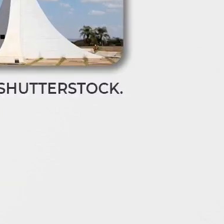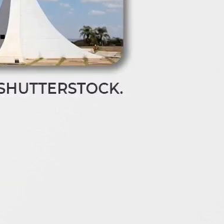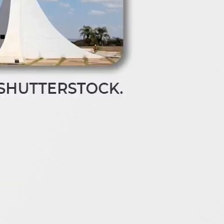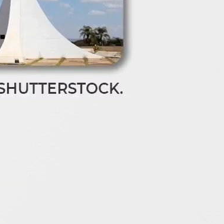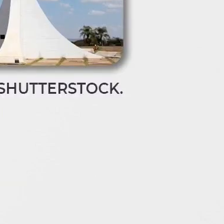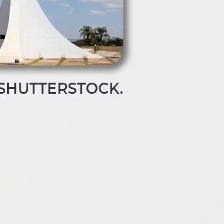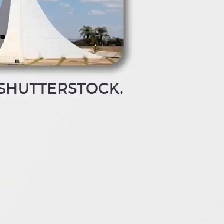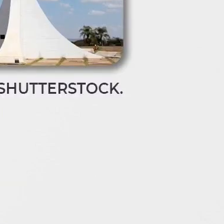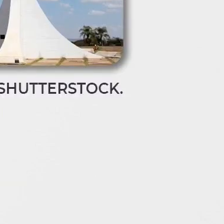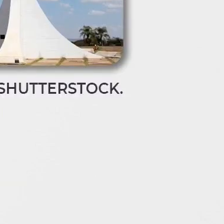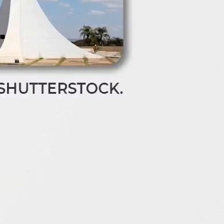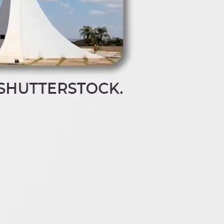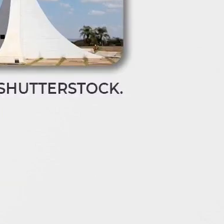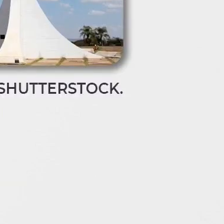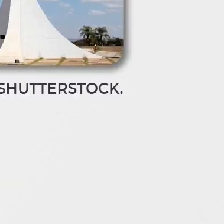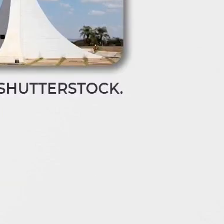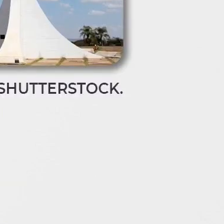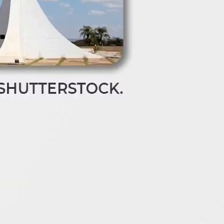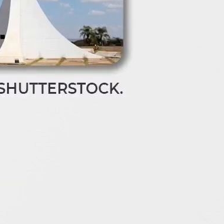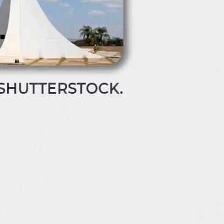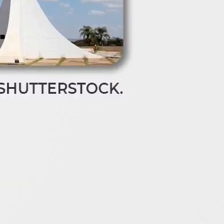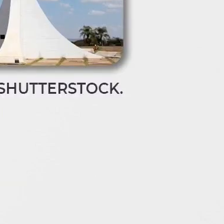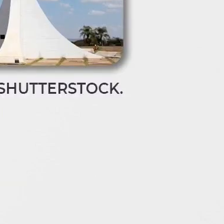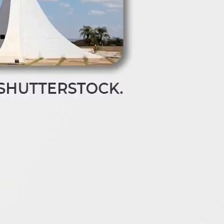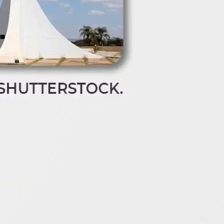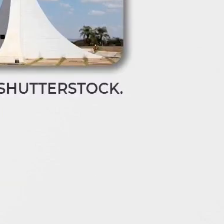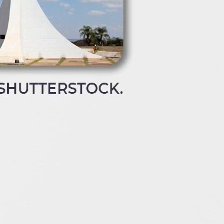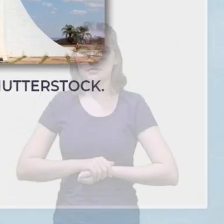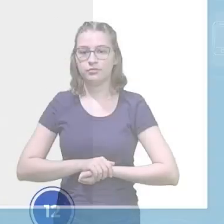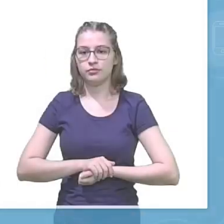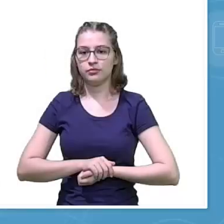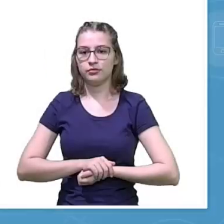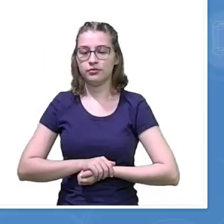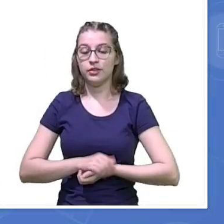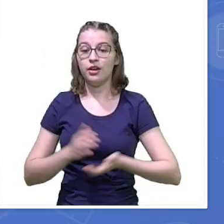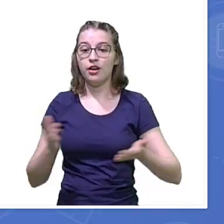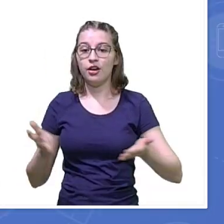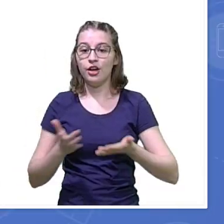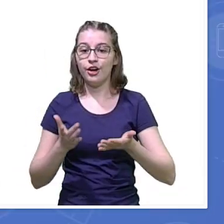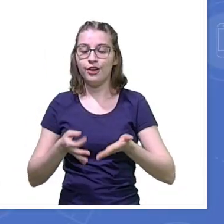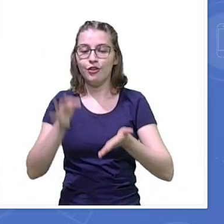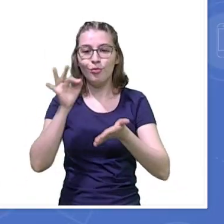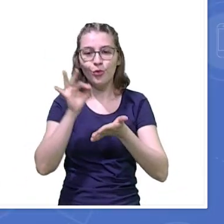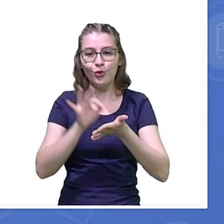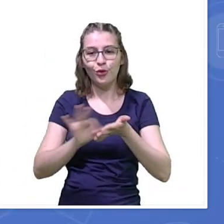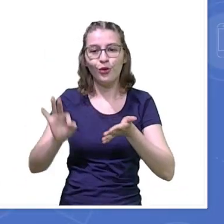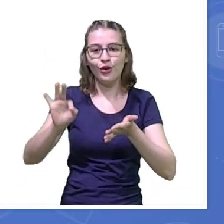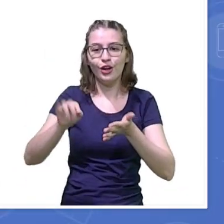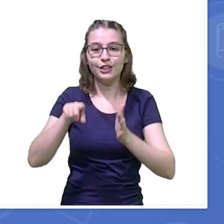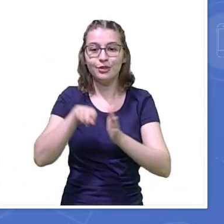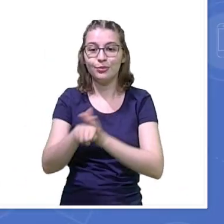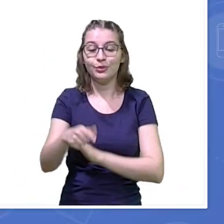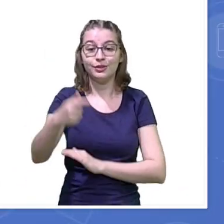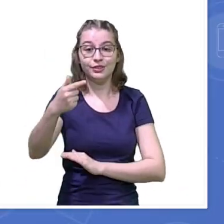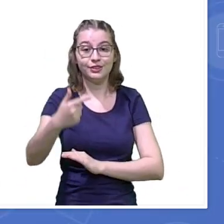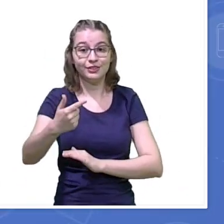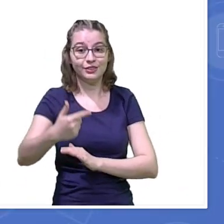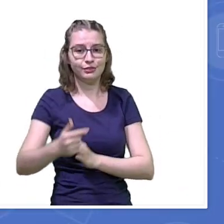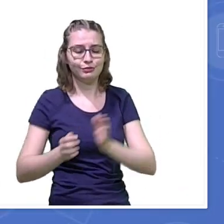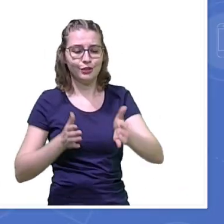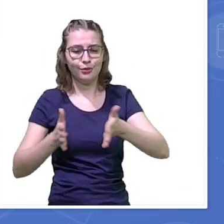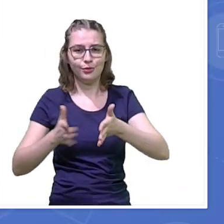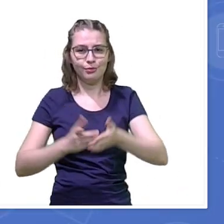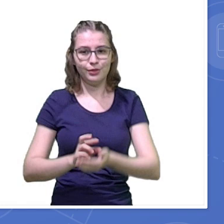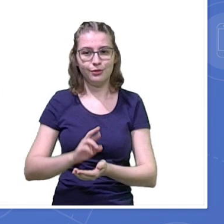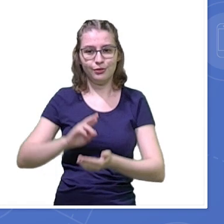Vamos agora para a correção da nossa questão 2 do Praticando de Geografia de hoje. Já é outra situação aí com relação ao território